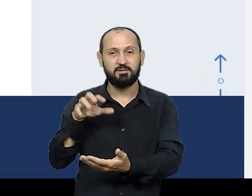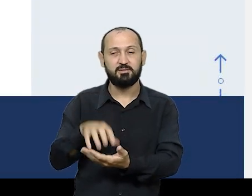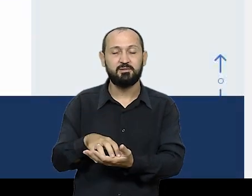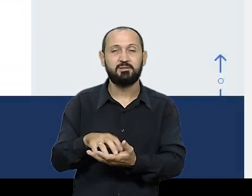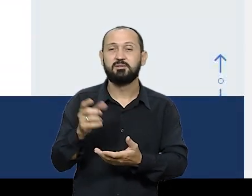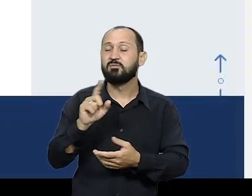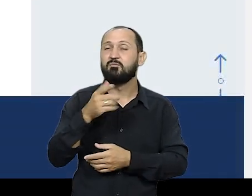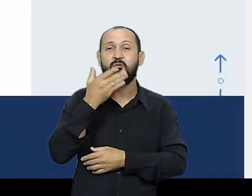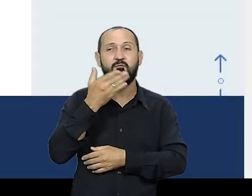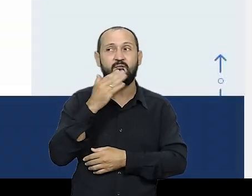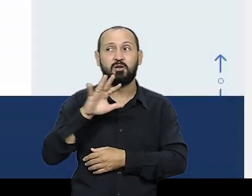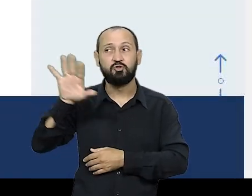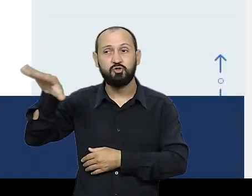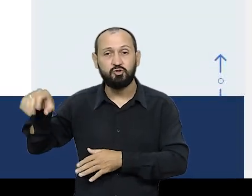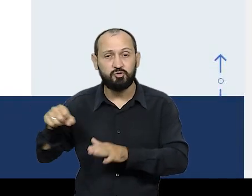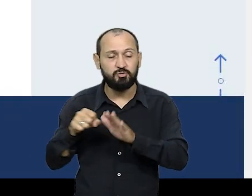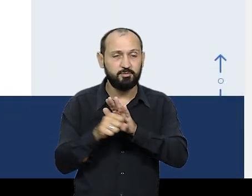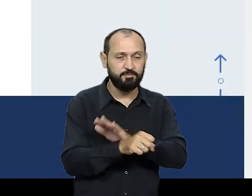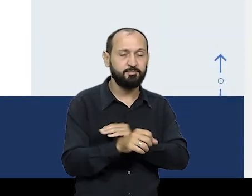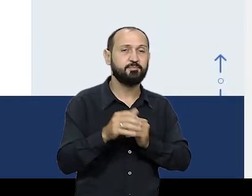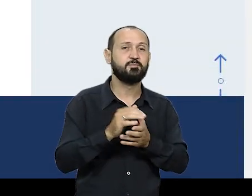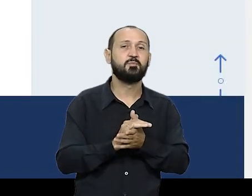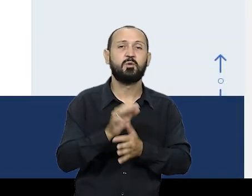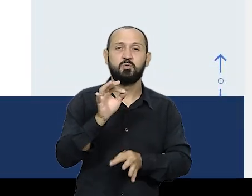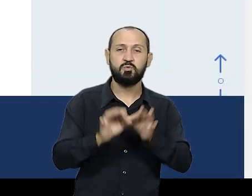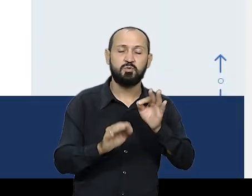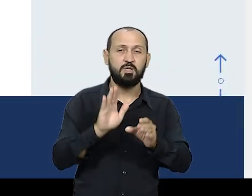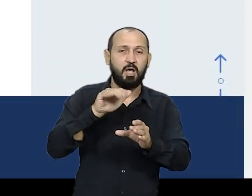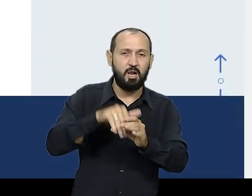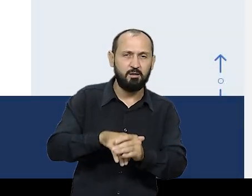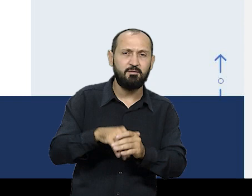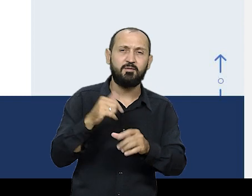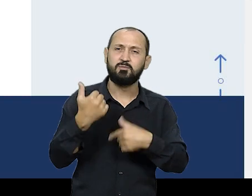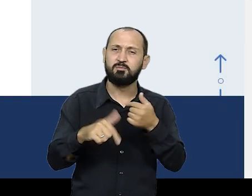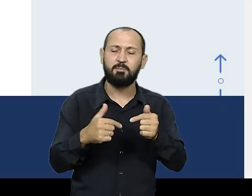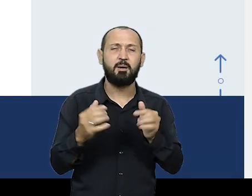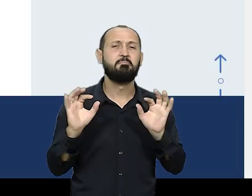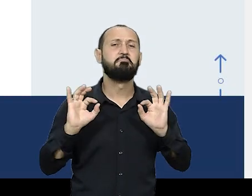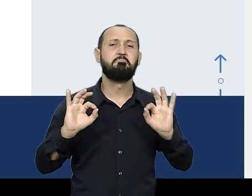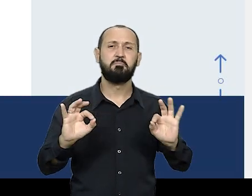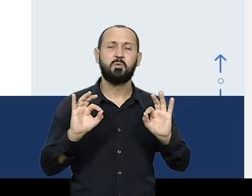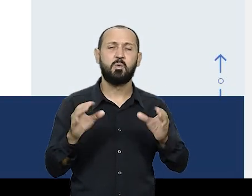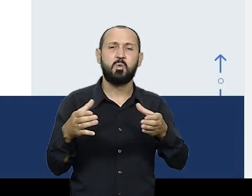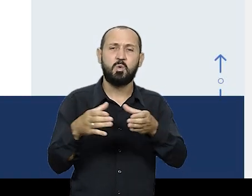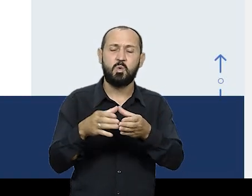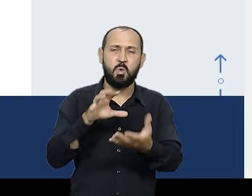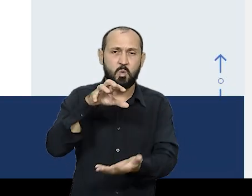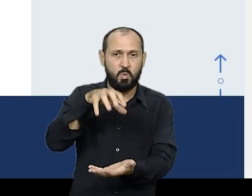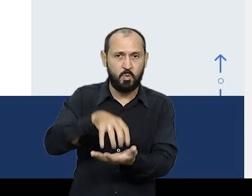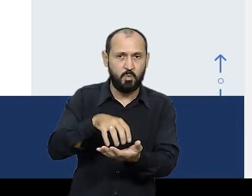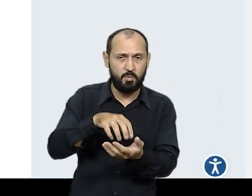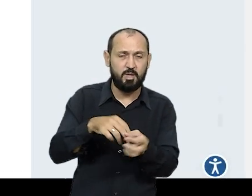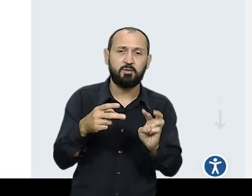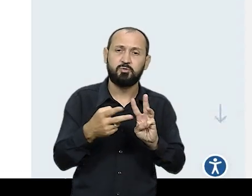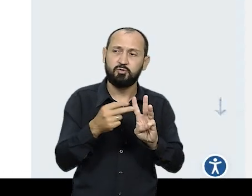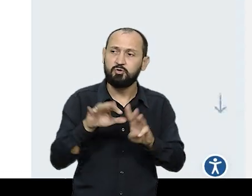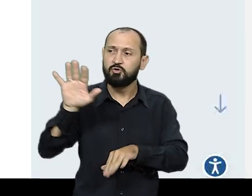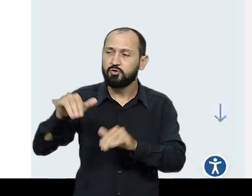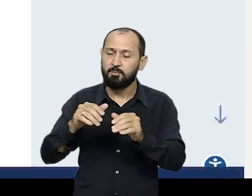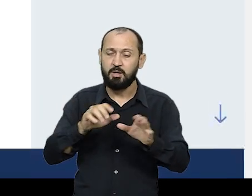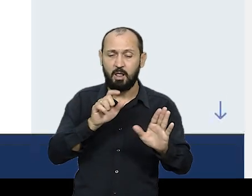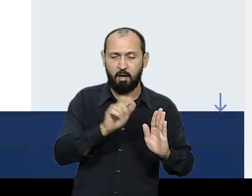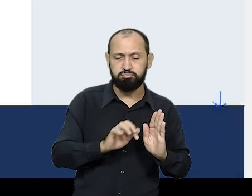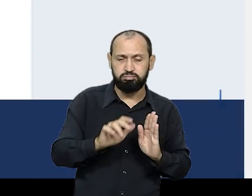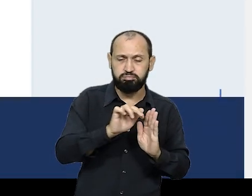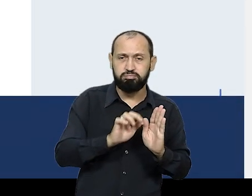não foi tão fácil. A Justiça Eleitoral faz um trabalho de excelência com a comunidade indígena, né? Sim. Levando as urnas para as aldeias e